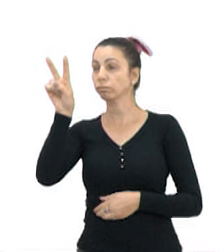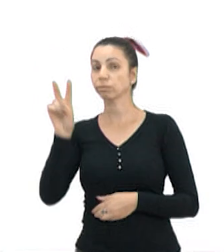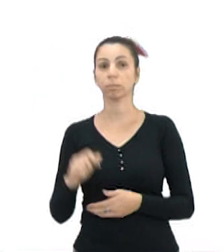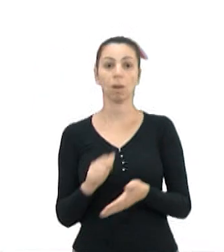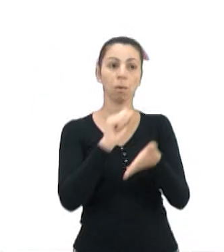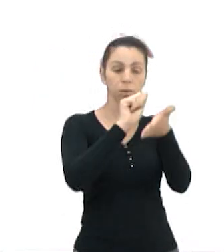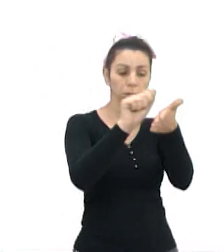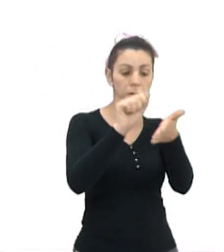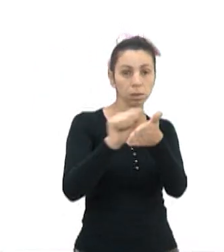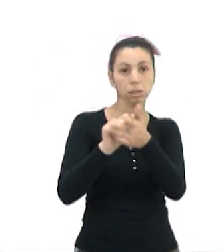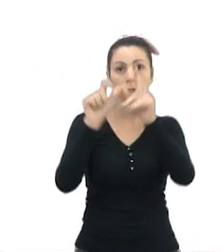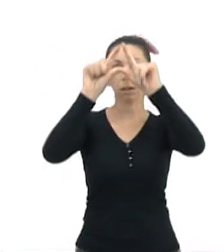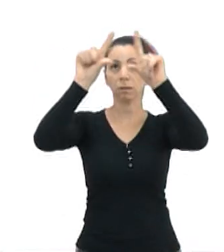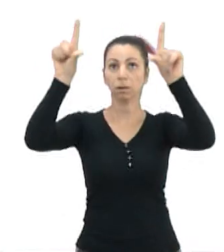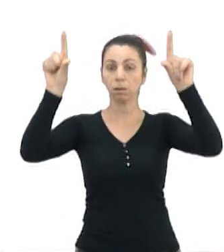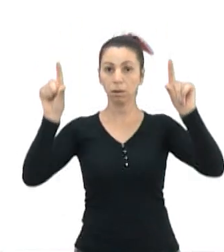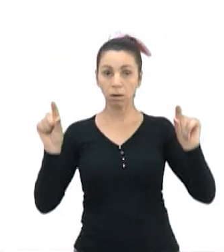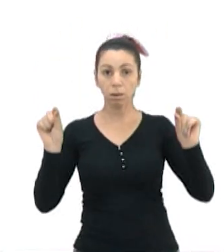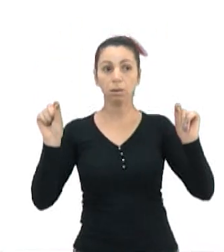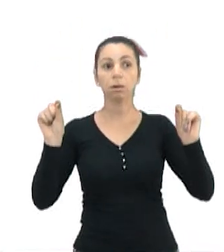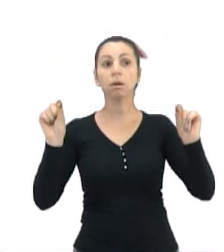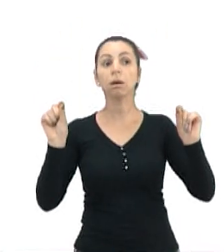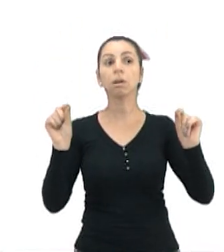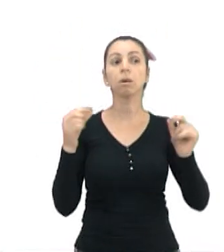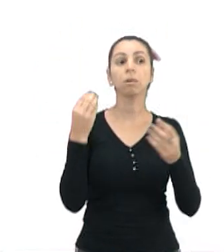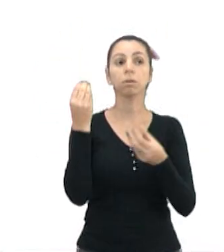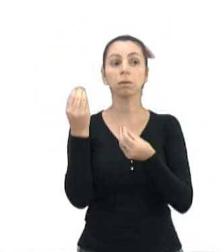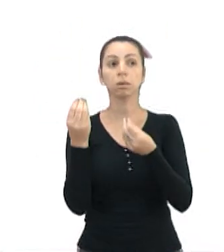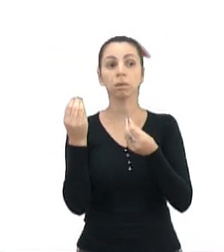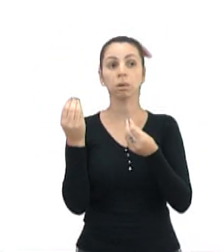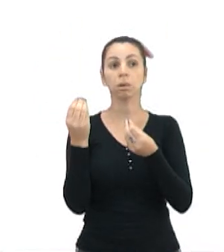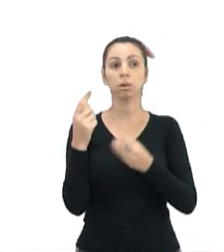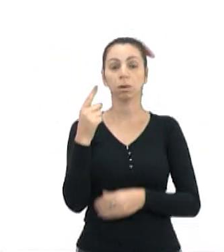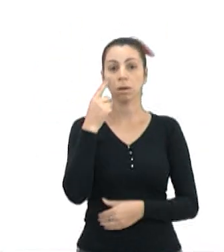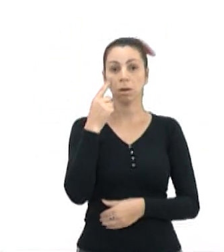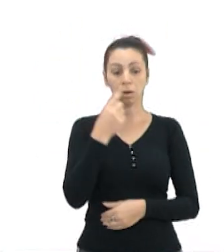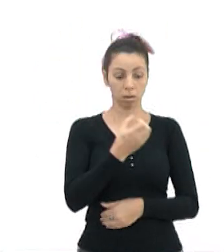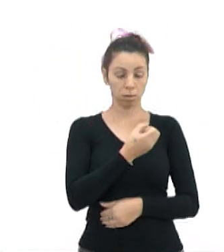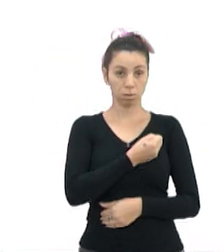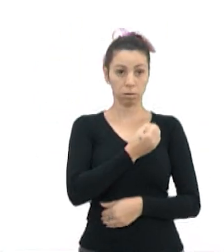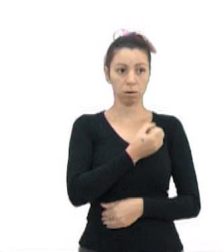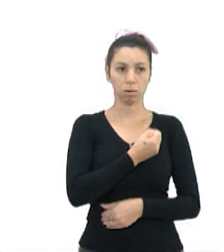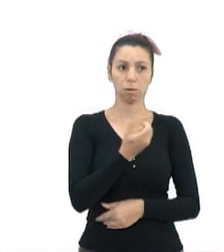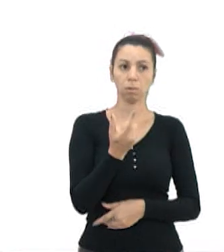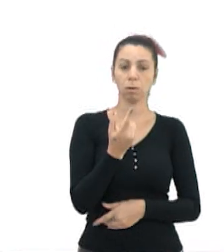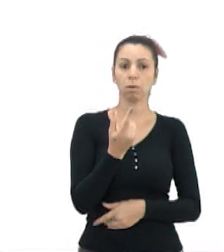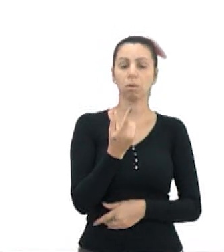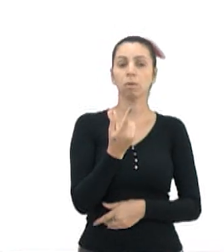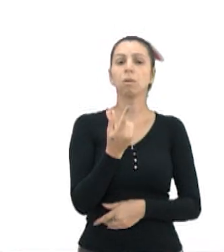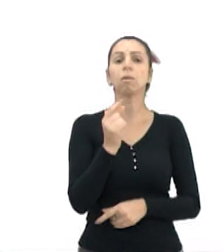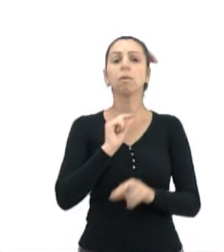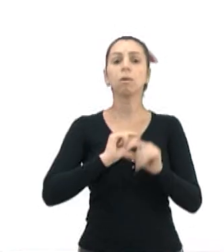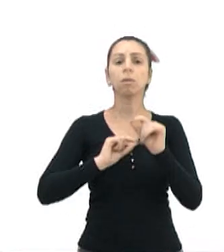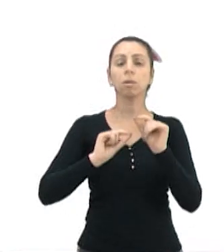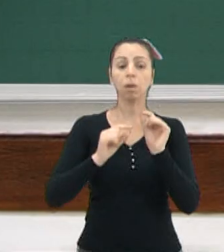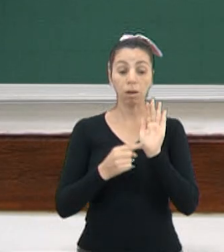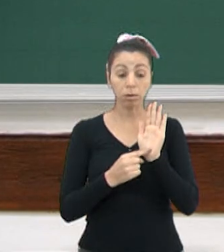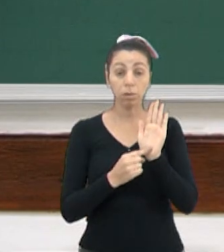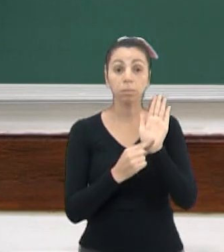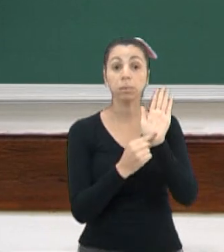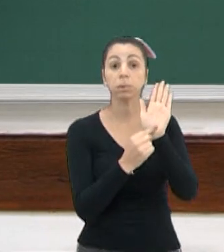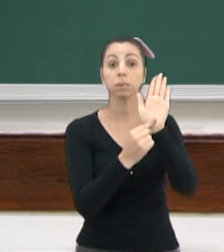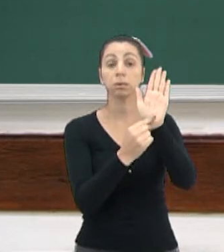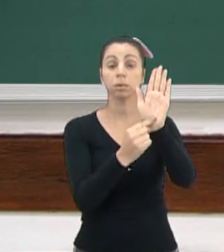as operações de forma sintética. O quadrado do número real x. Eu quero que ele seja